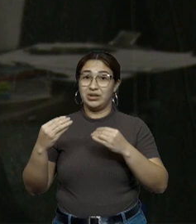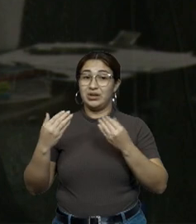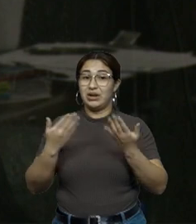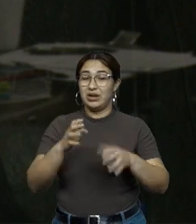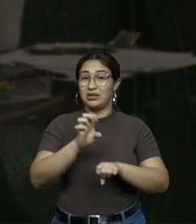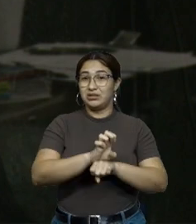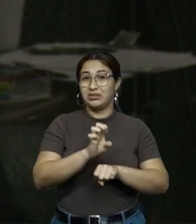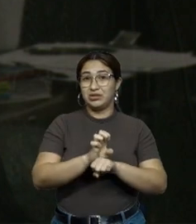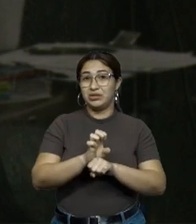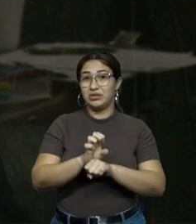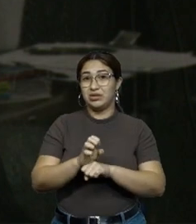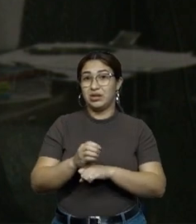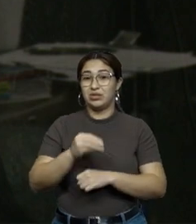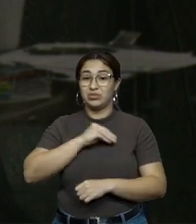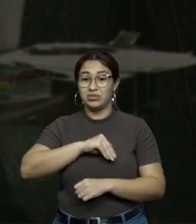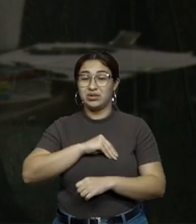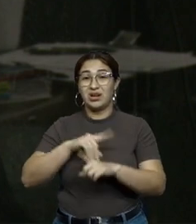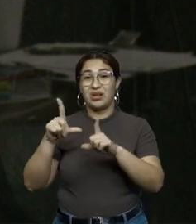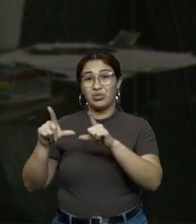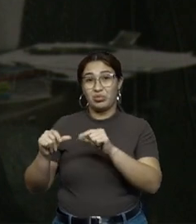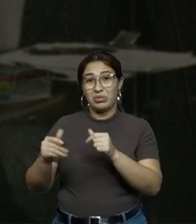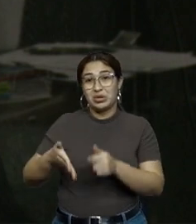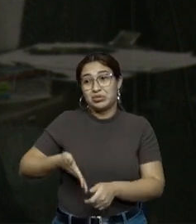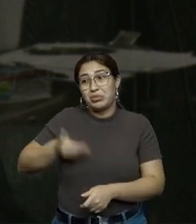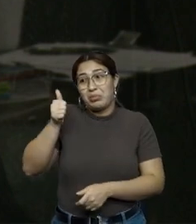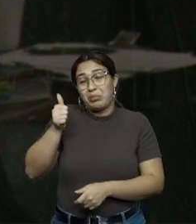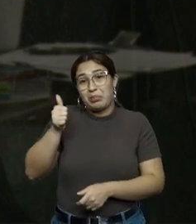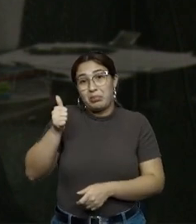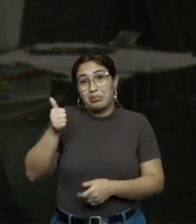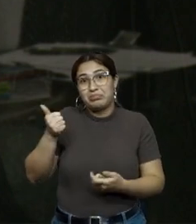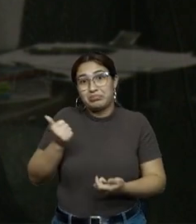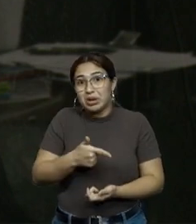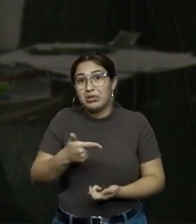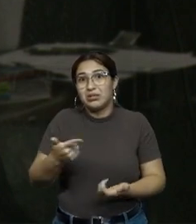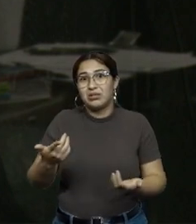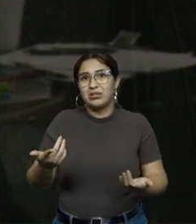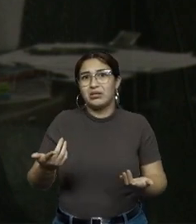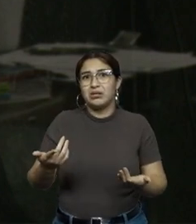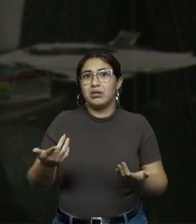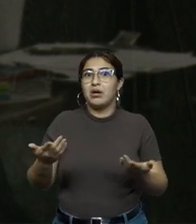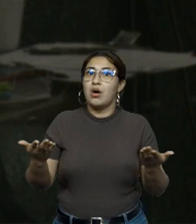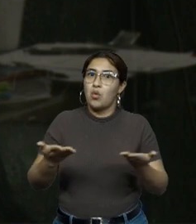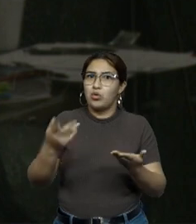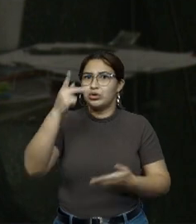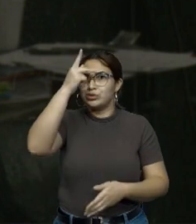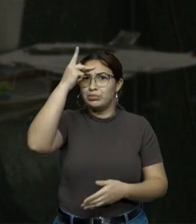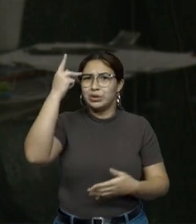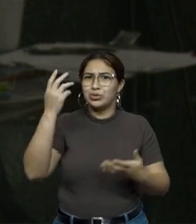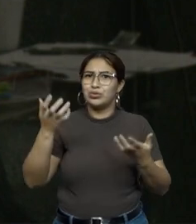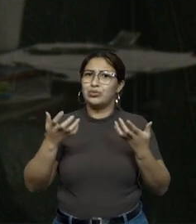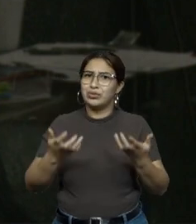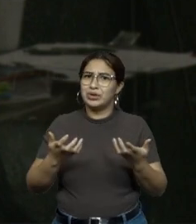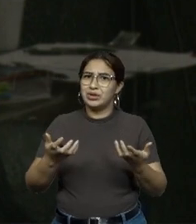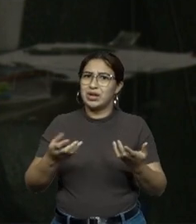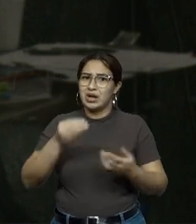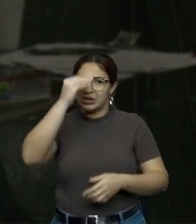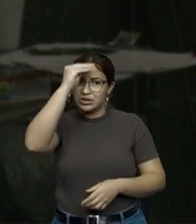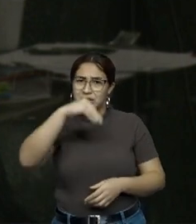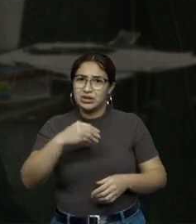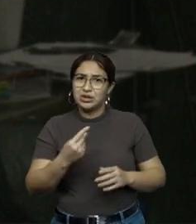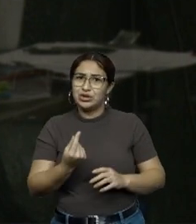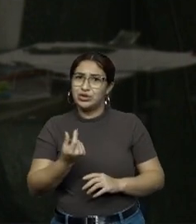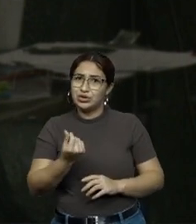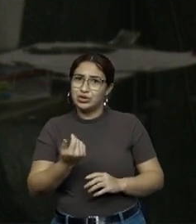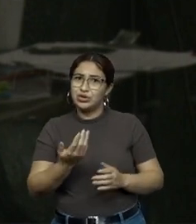é muito sério na conjuntura que a gente vive hoje pessoas abrir mão de dinheiro para conseguir trabalhar para ter condição de